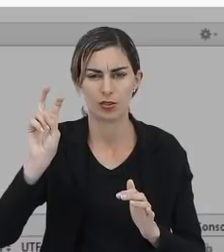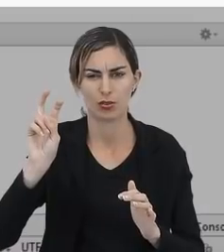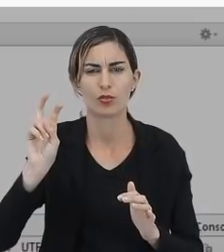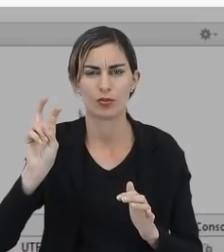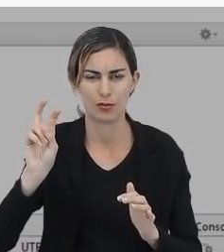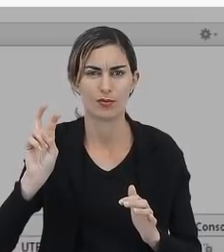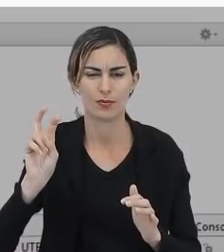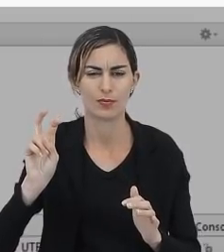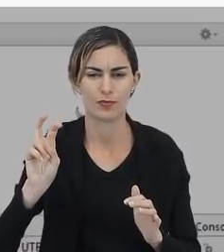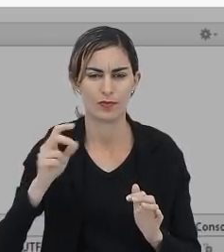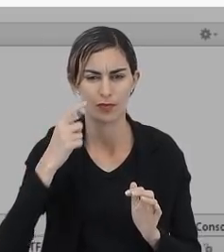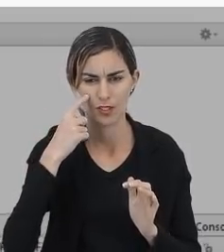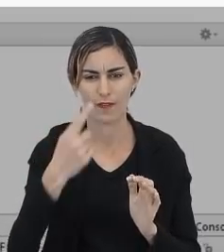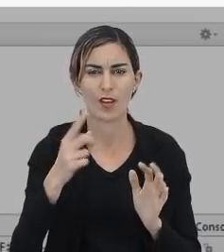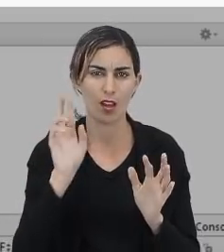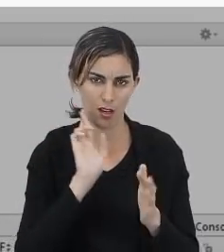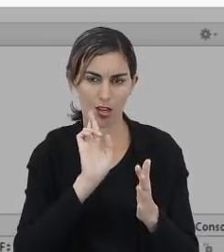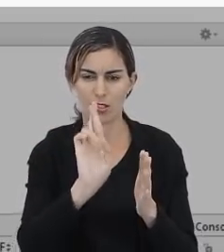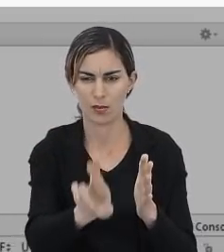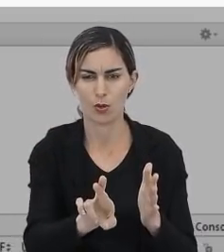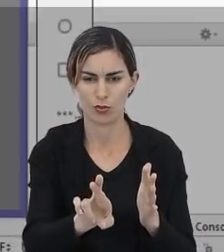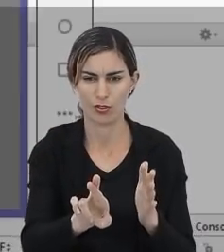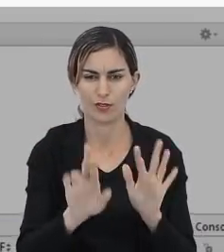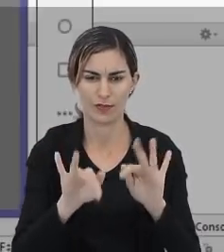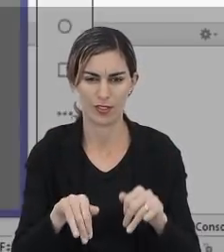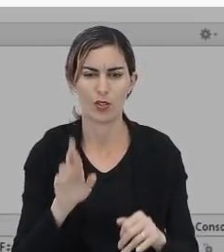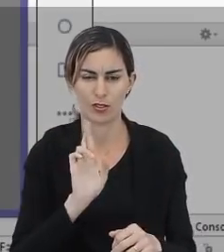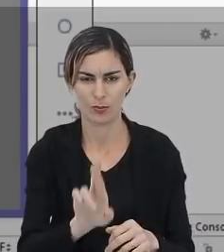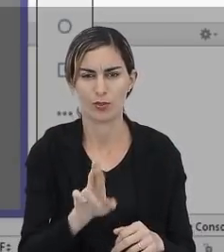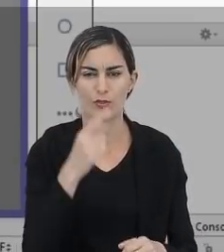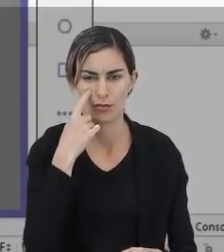25. Vamos ver o resultado.